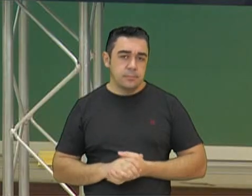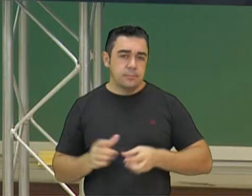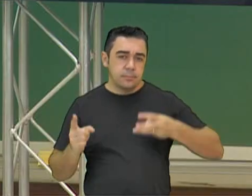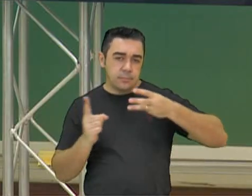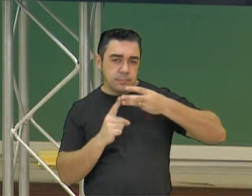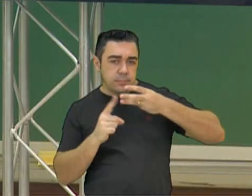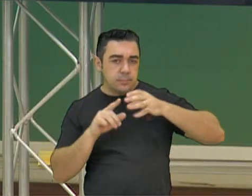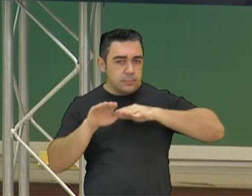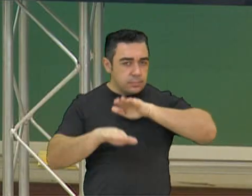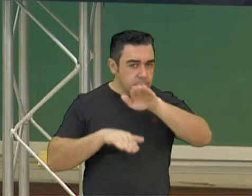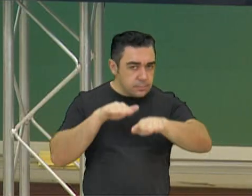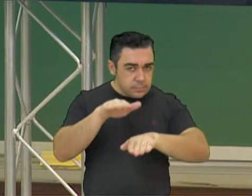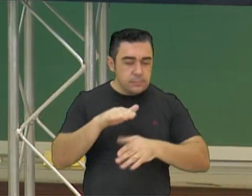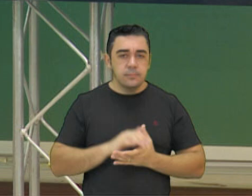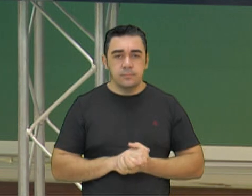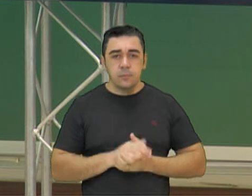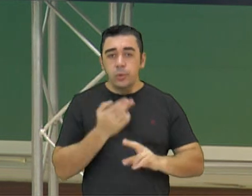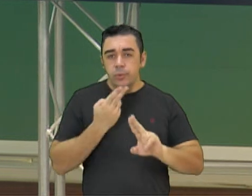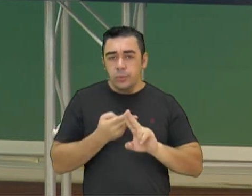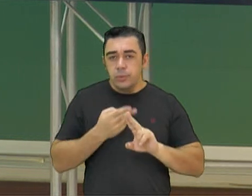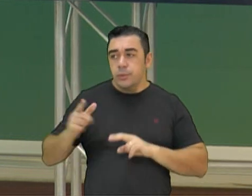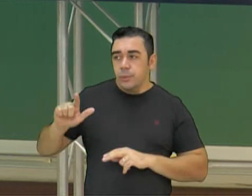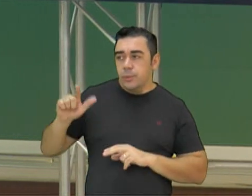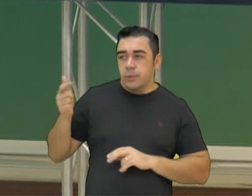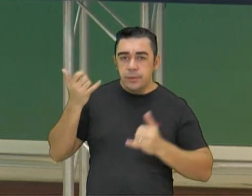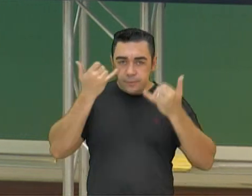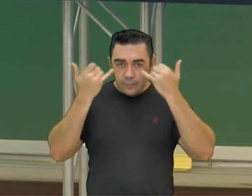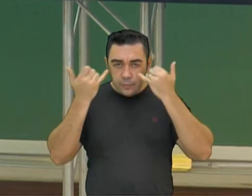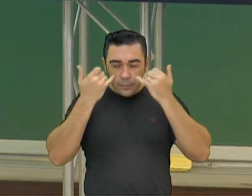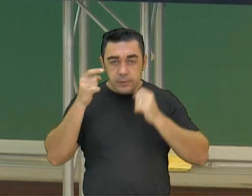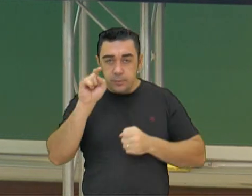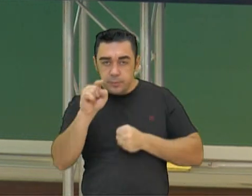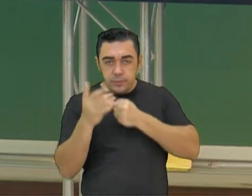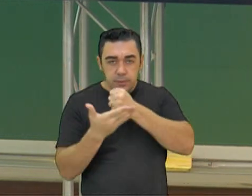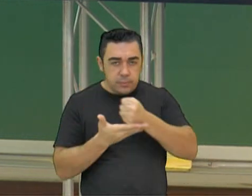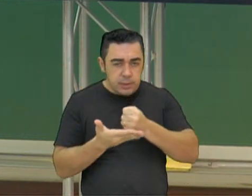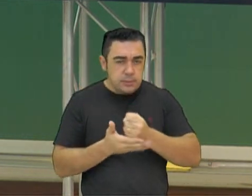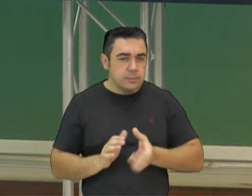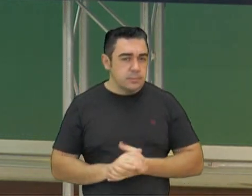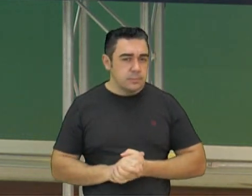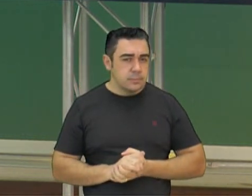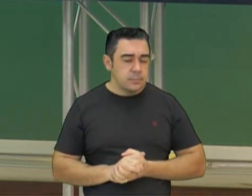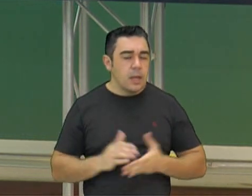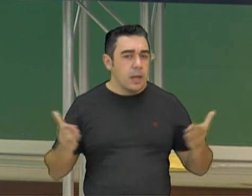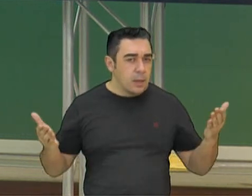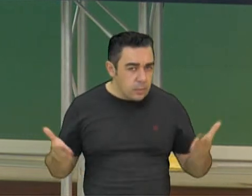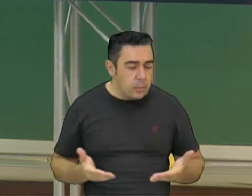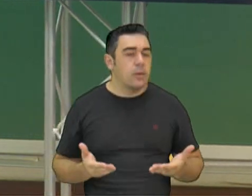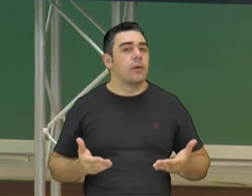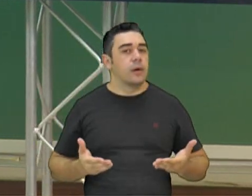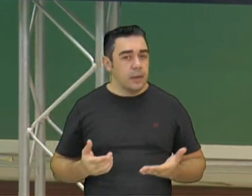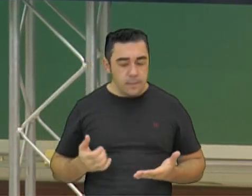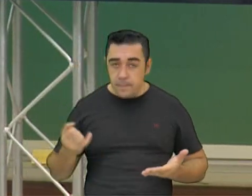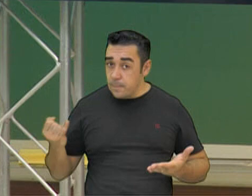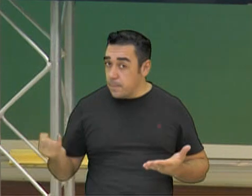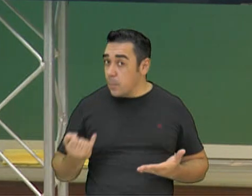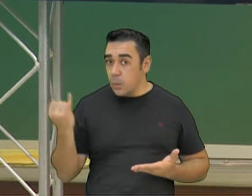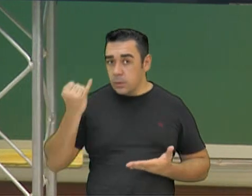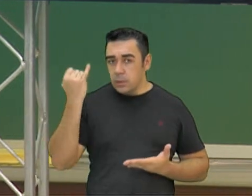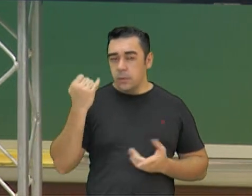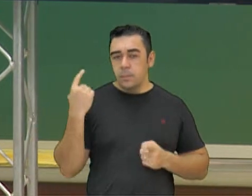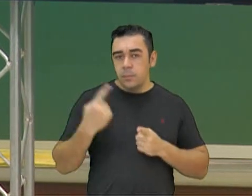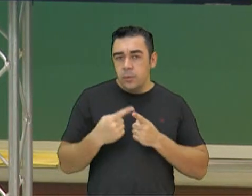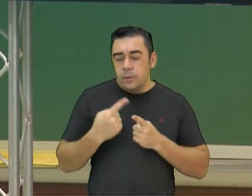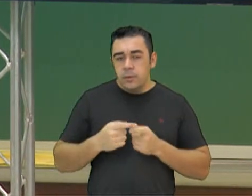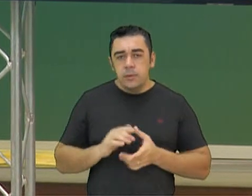ponto, use outras fontes de informação para se embasar. E agora, isso é bem importante. Por